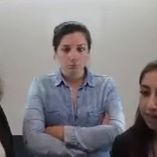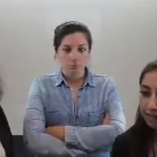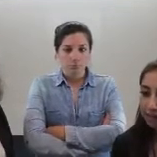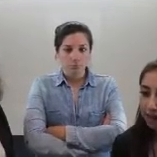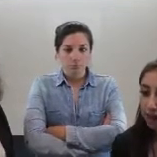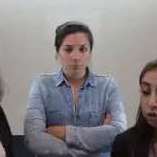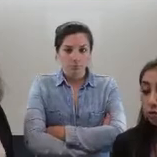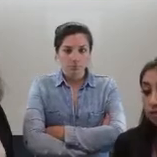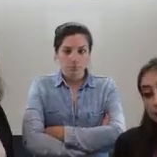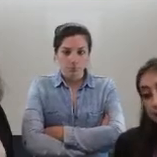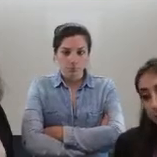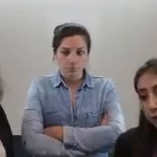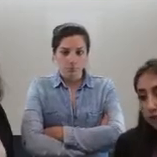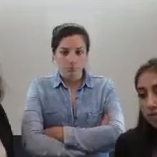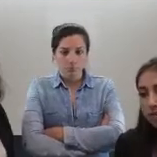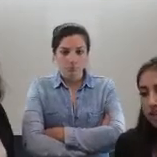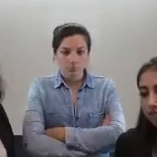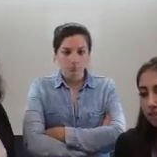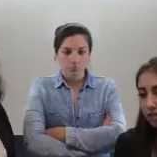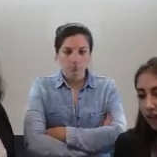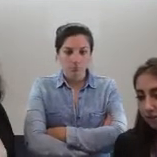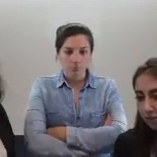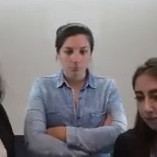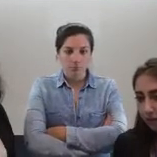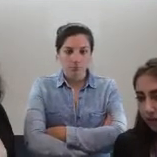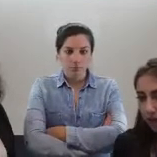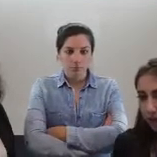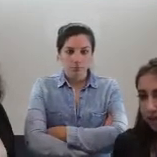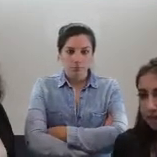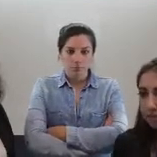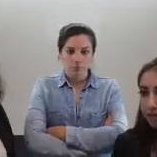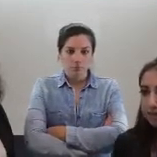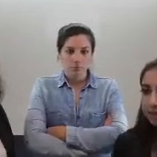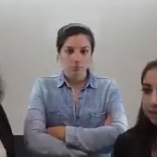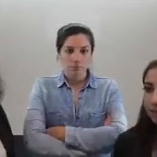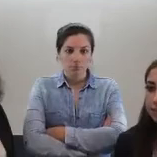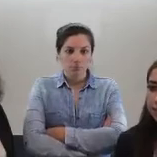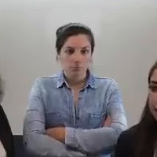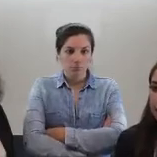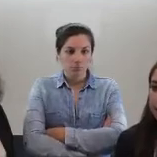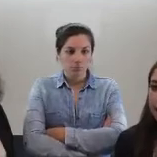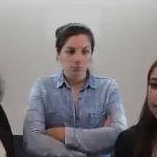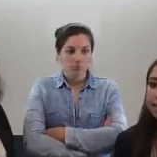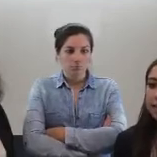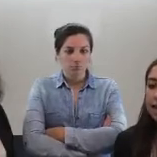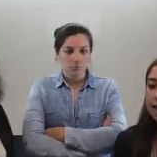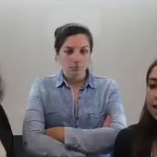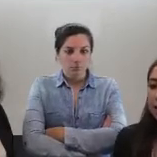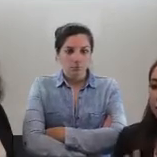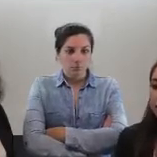CAPES oferece. Todos eles gratuitos e que geram certificados. Daí é sempre interessante, assim, vocês em